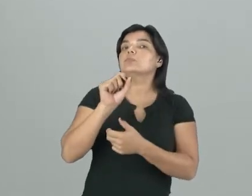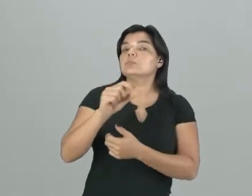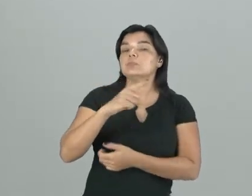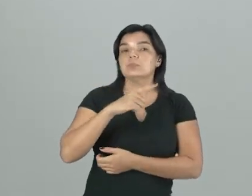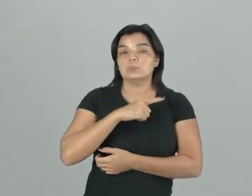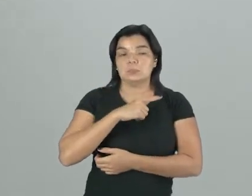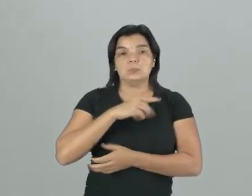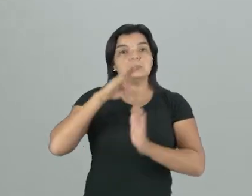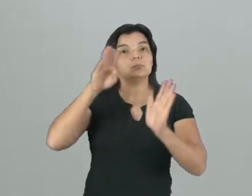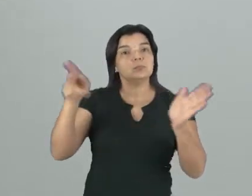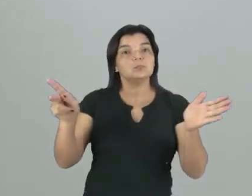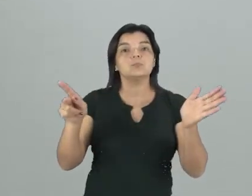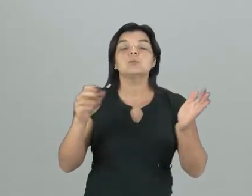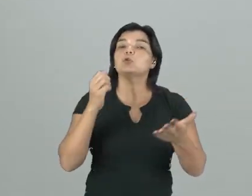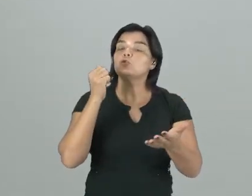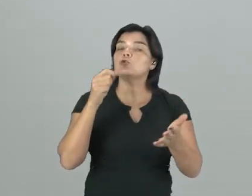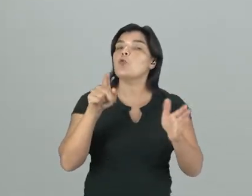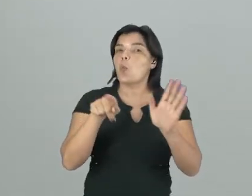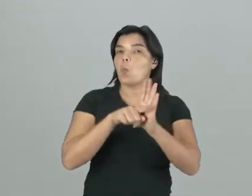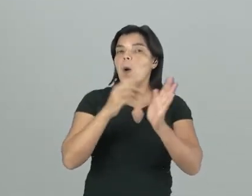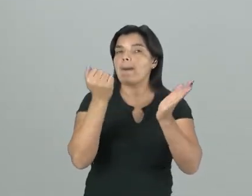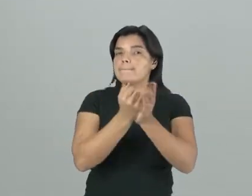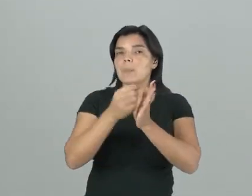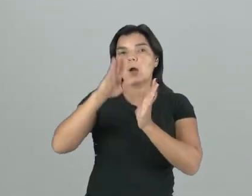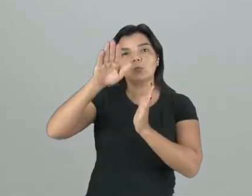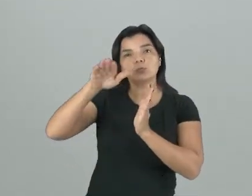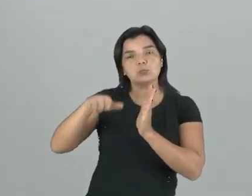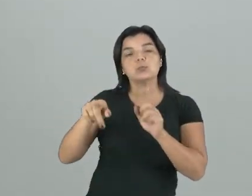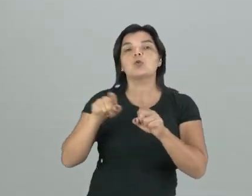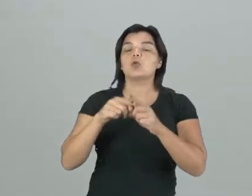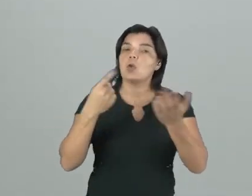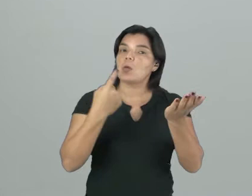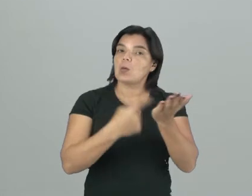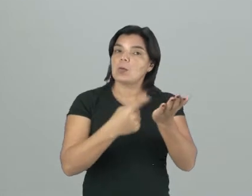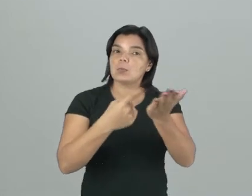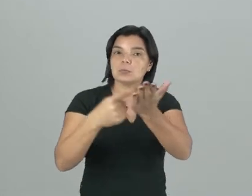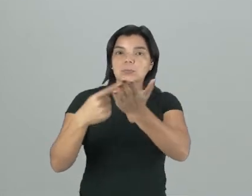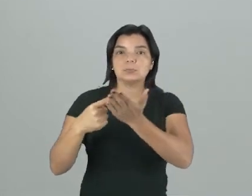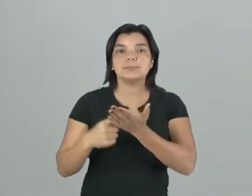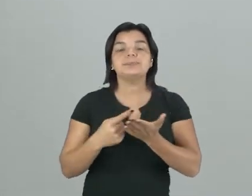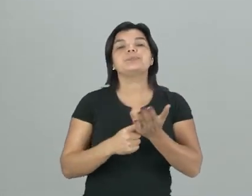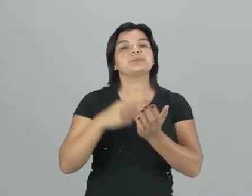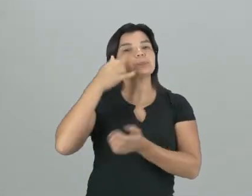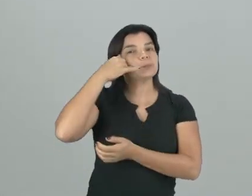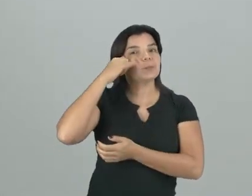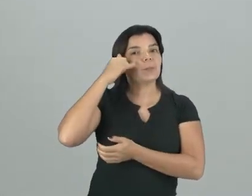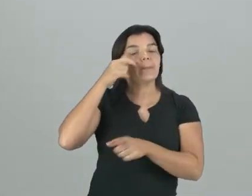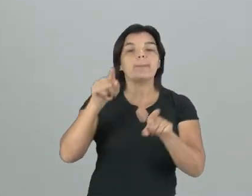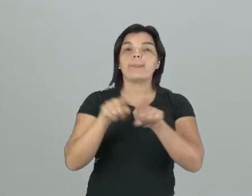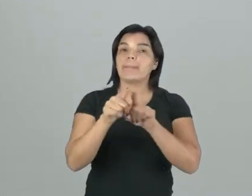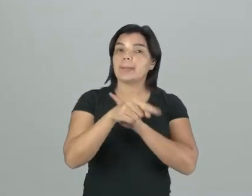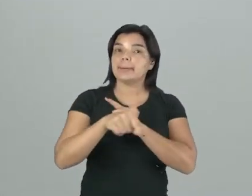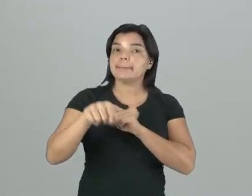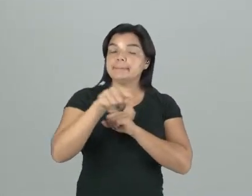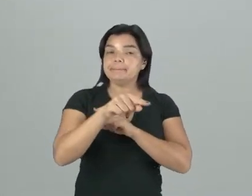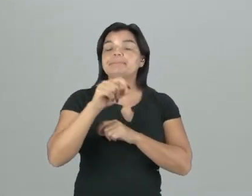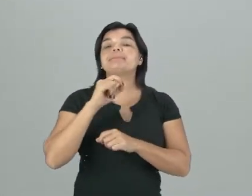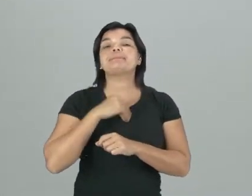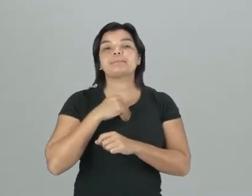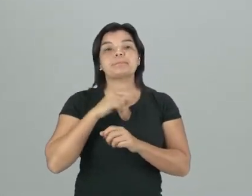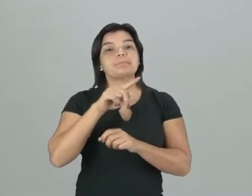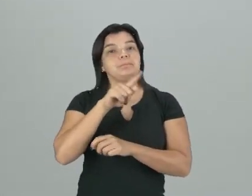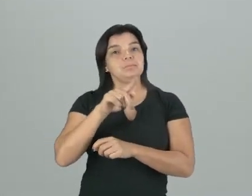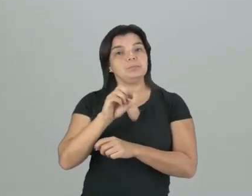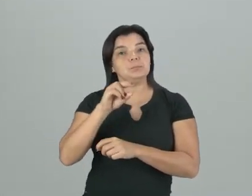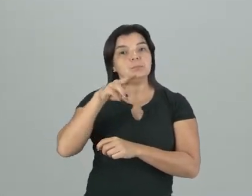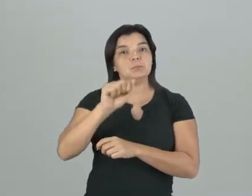vai ter alguma taxa especial. Então, em acordo com todos que fazem parte dessa ideia, então aí você estabelece essas